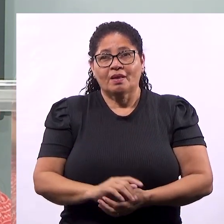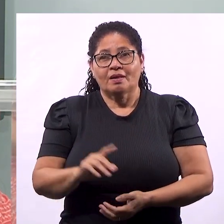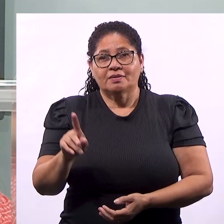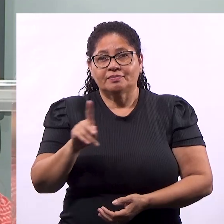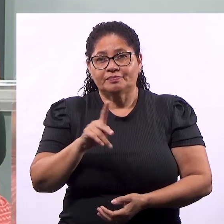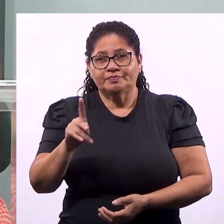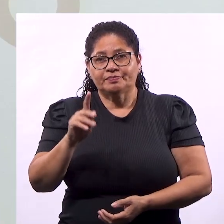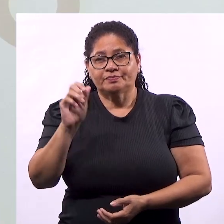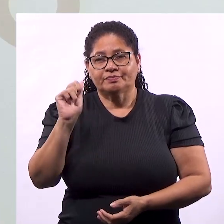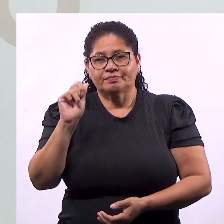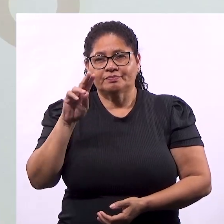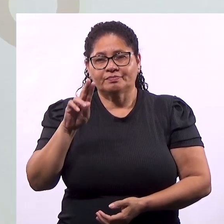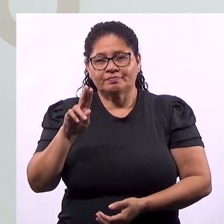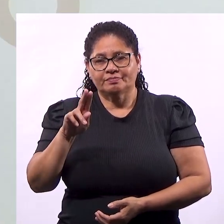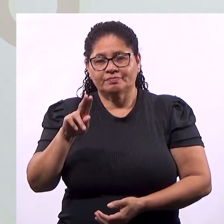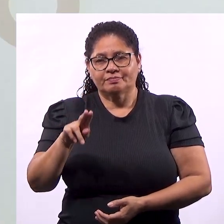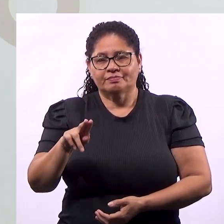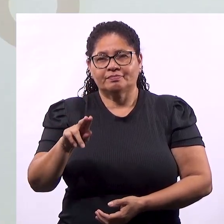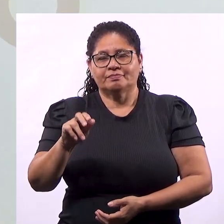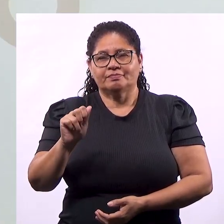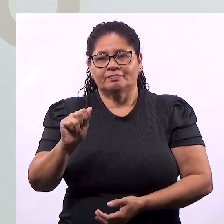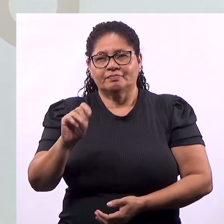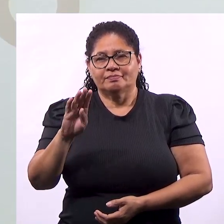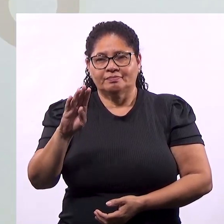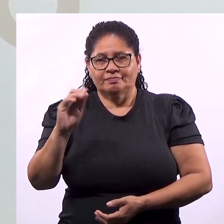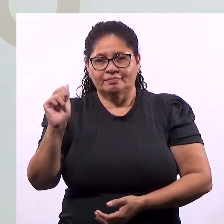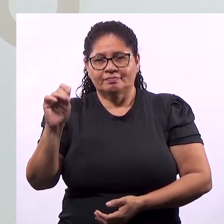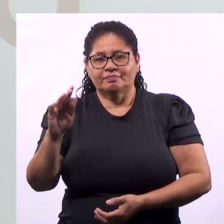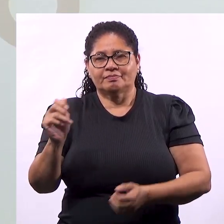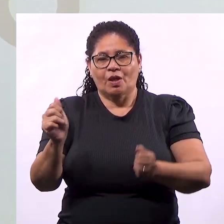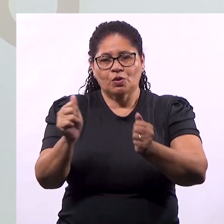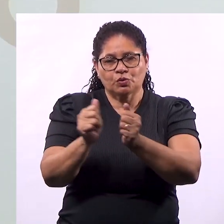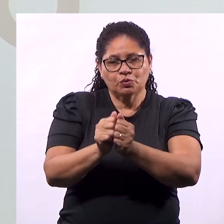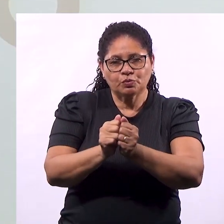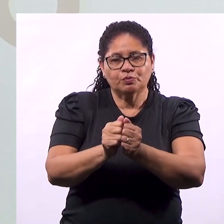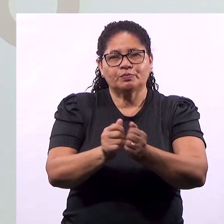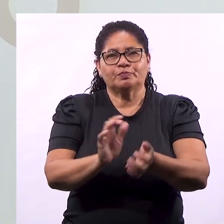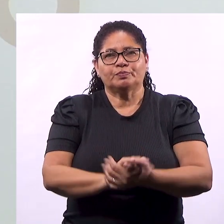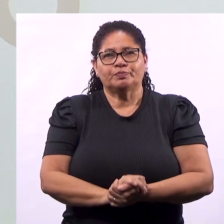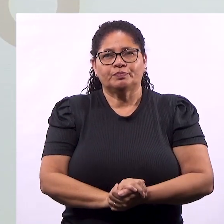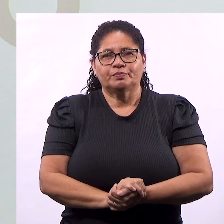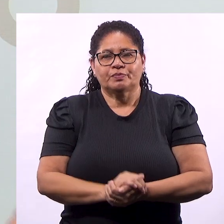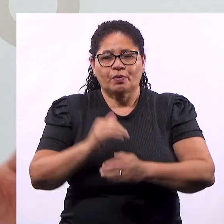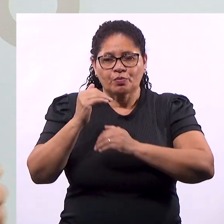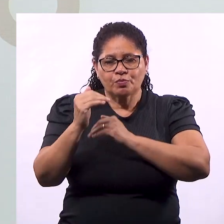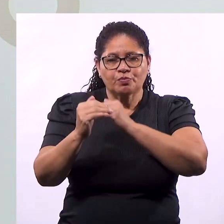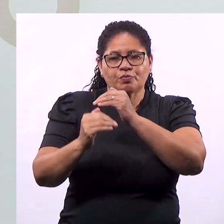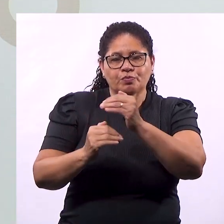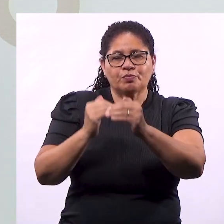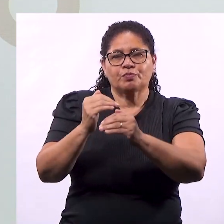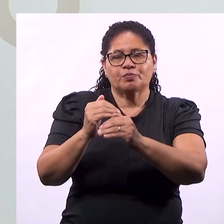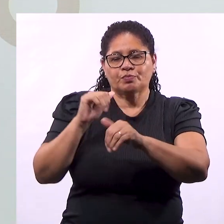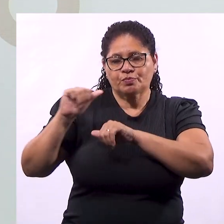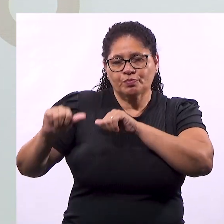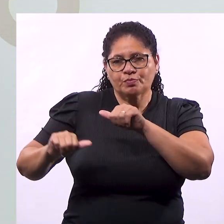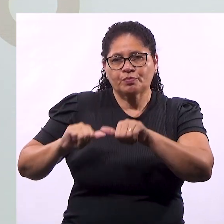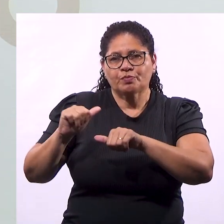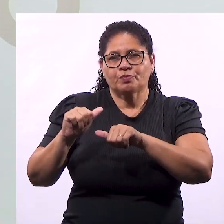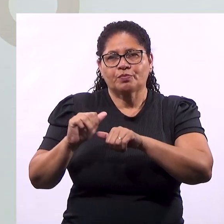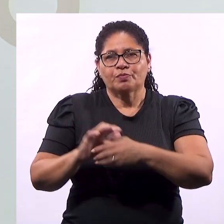e eu sou a professora Anabela Barbosa juntinhos estamos na jornada de processos